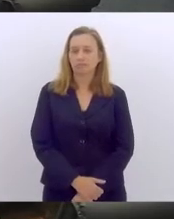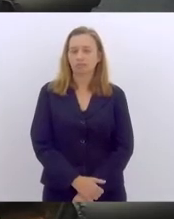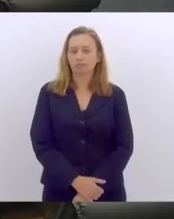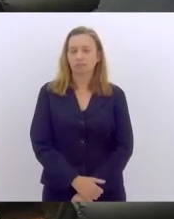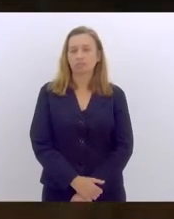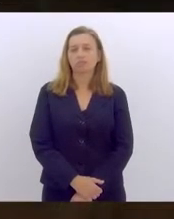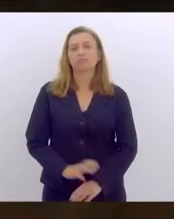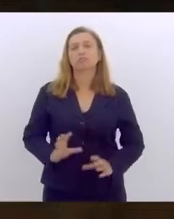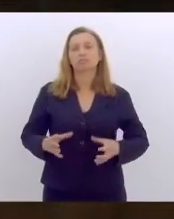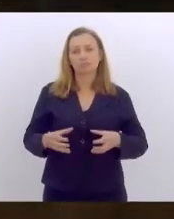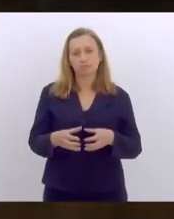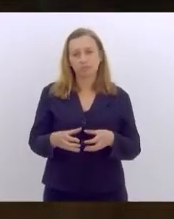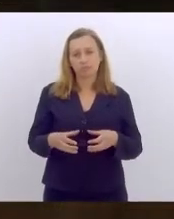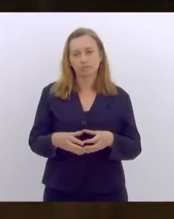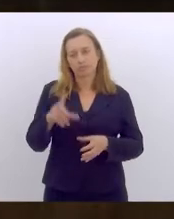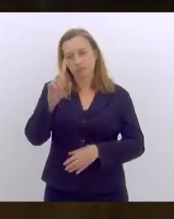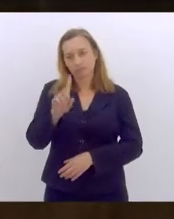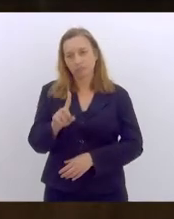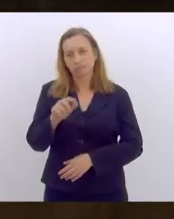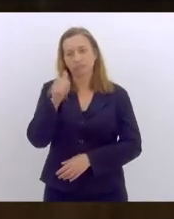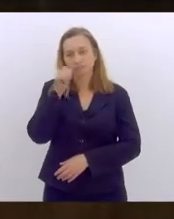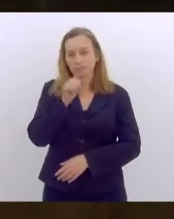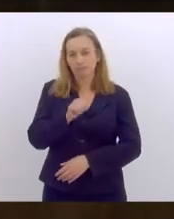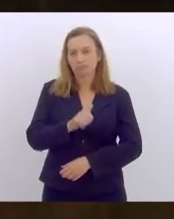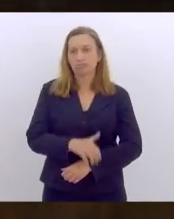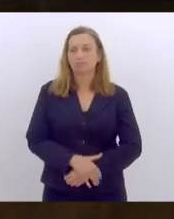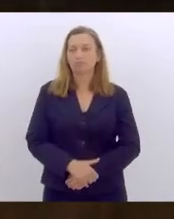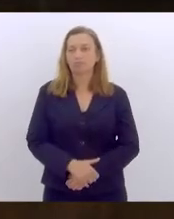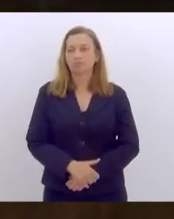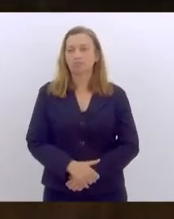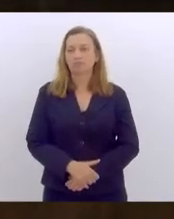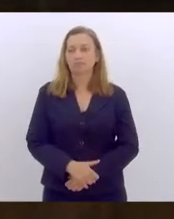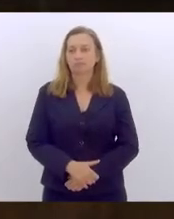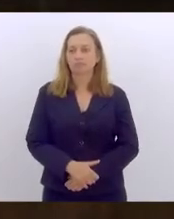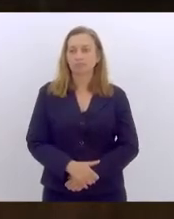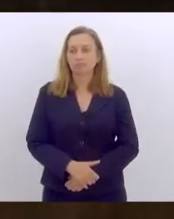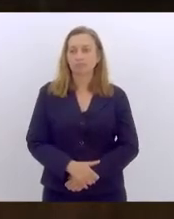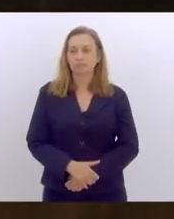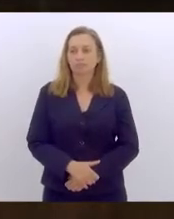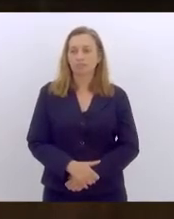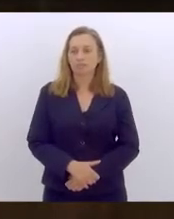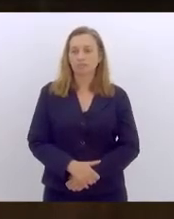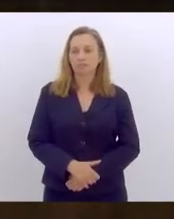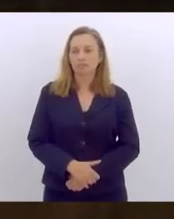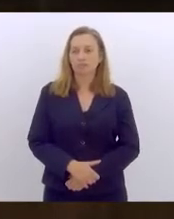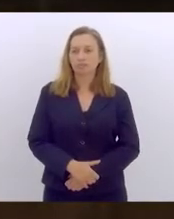a Comissão de Direitos da Mulher, ela,